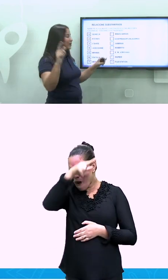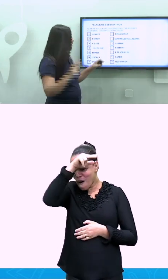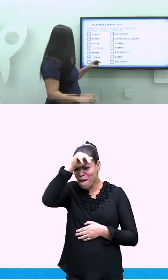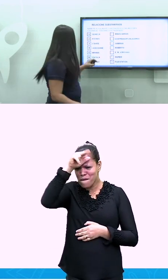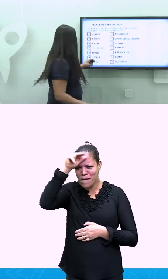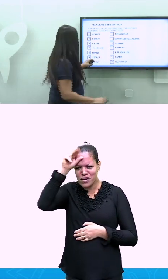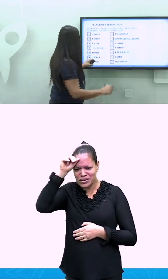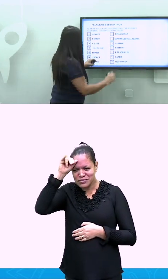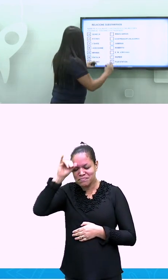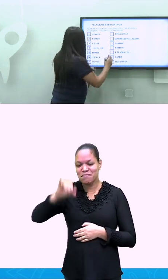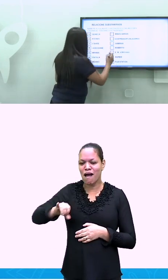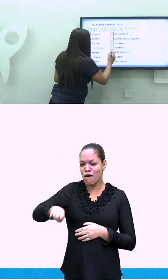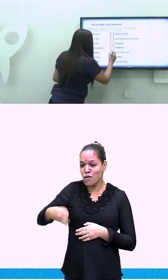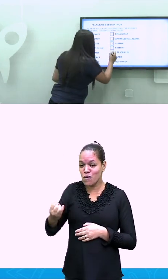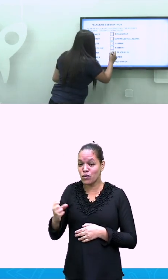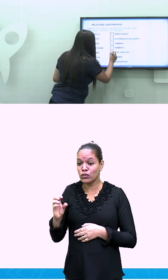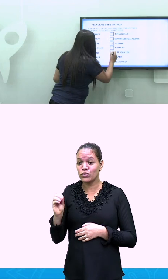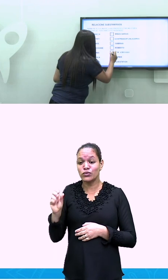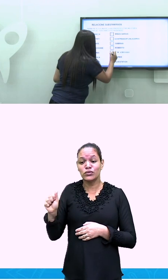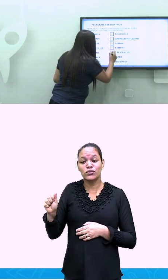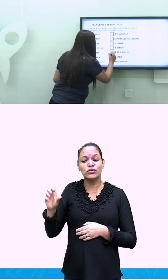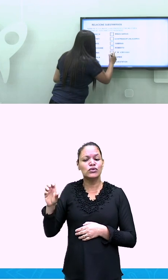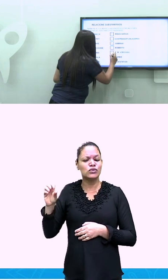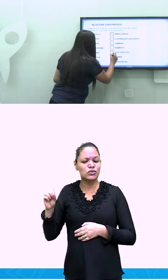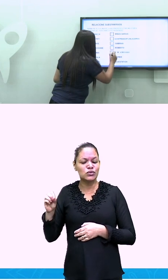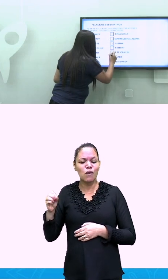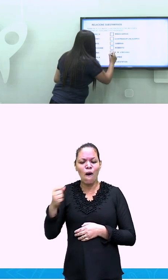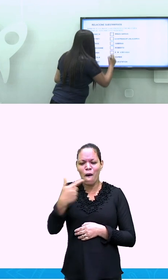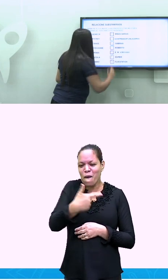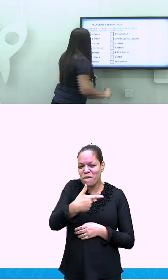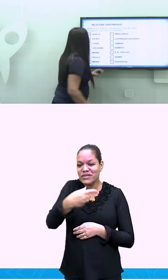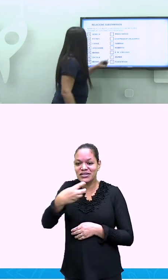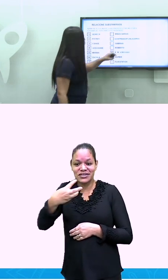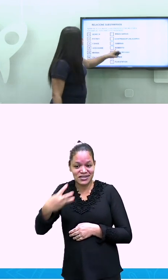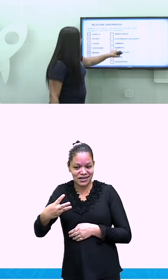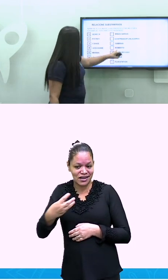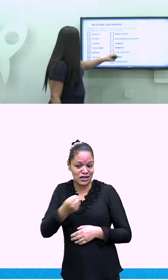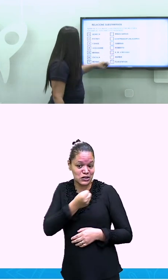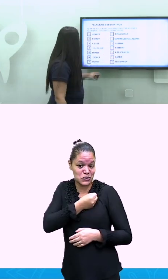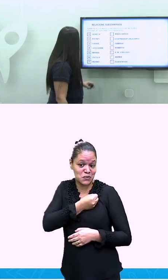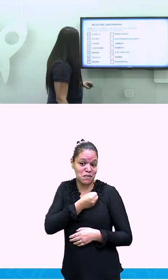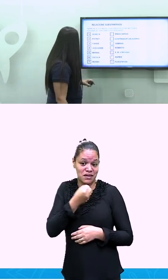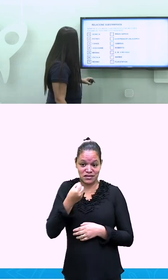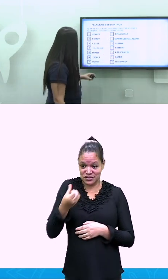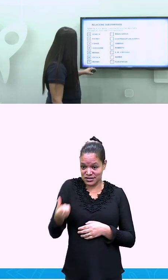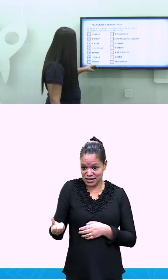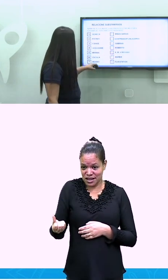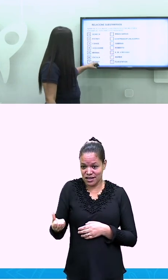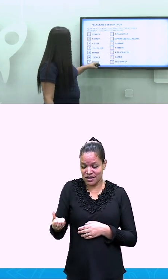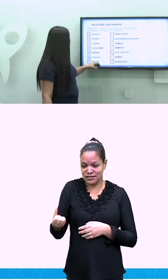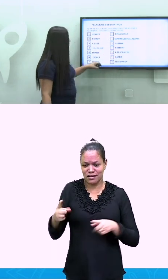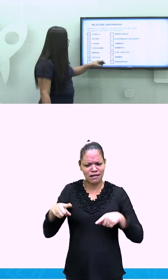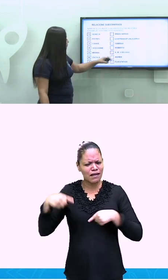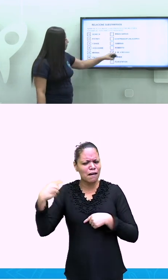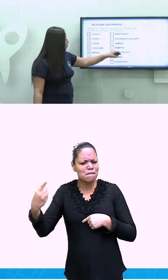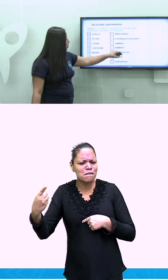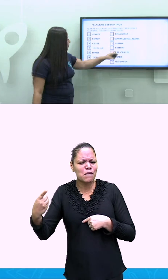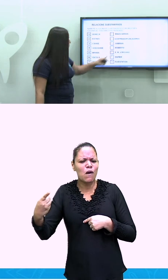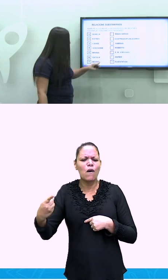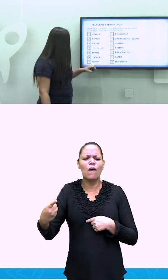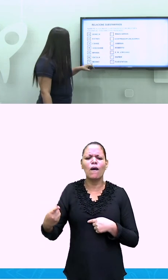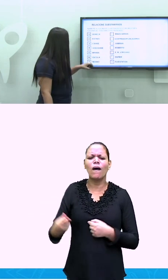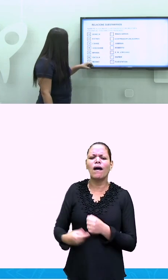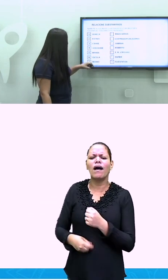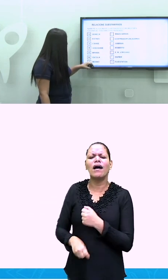gente colocou essa escola, ó. Então, a escola é o número 6. E por último aqui, Roberto, que é o substantivo